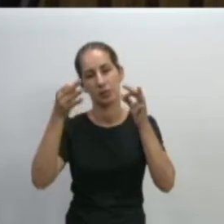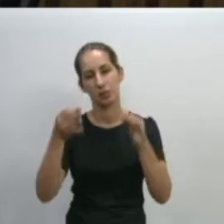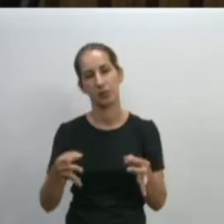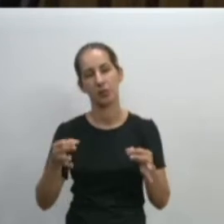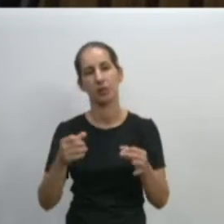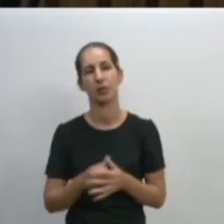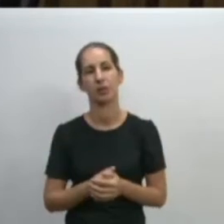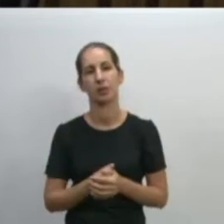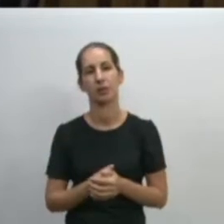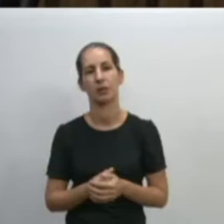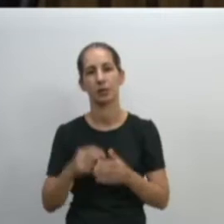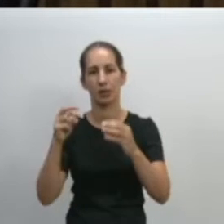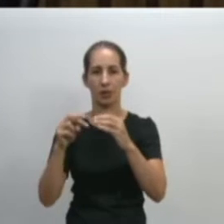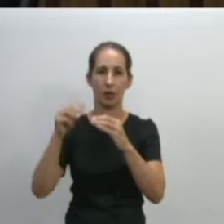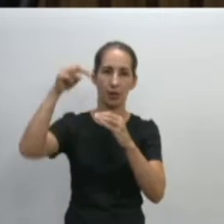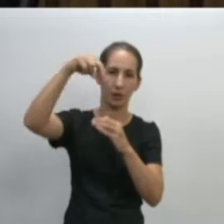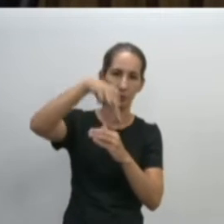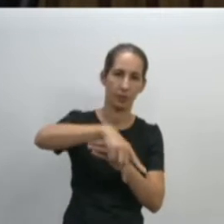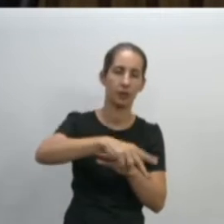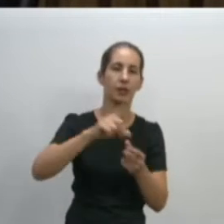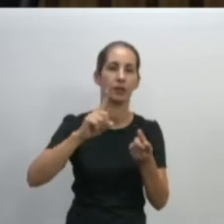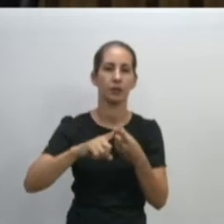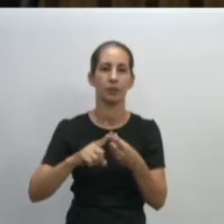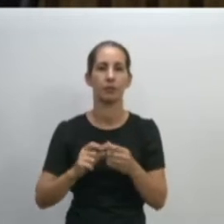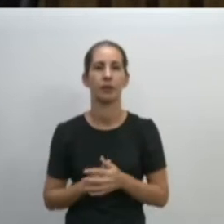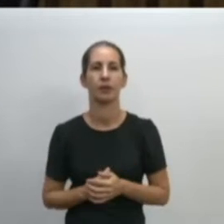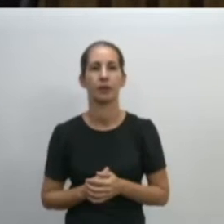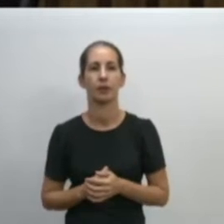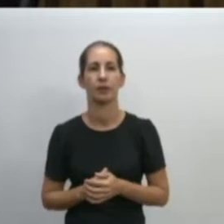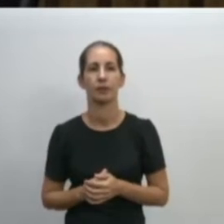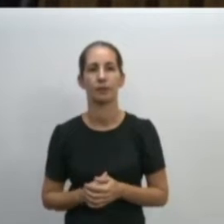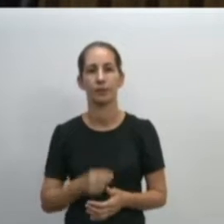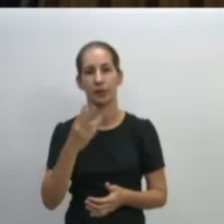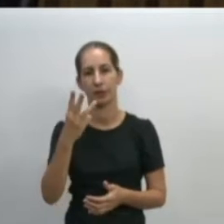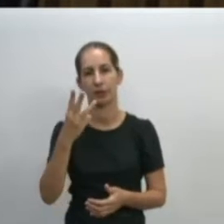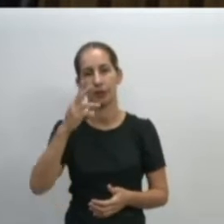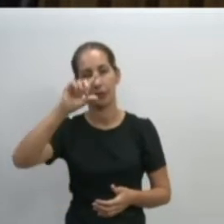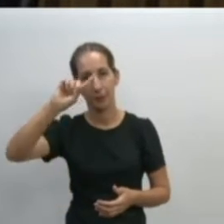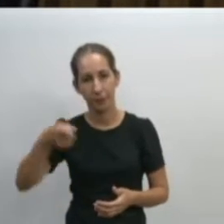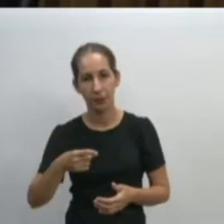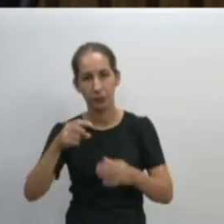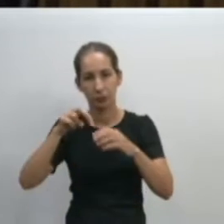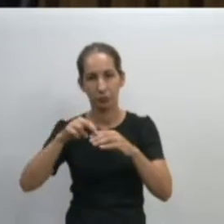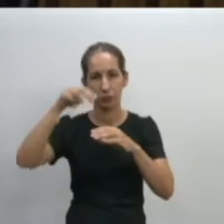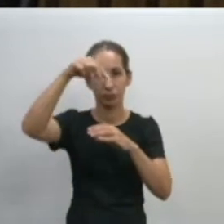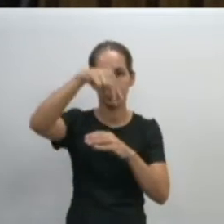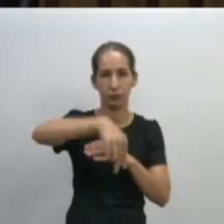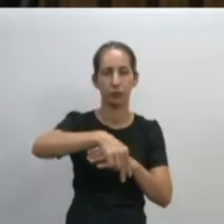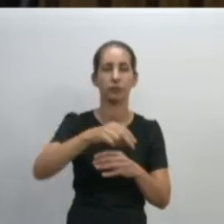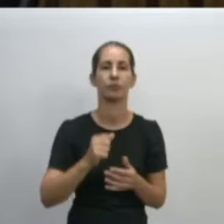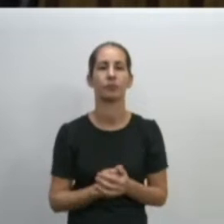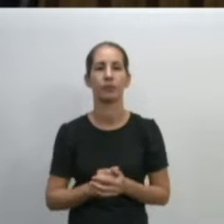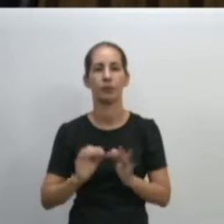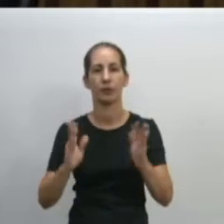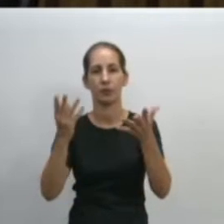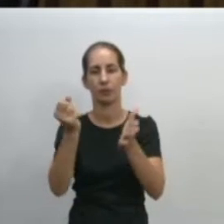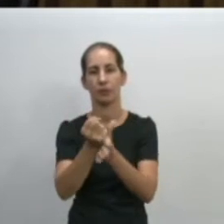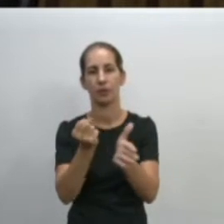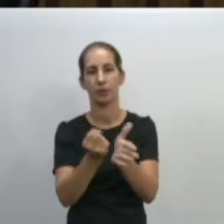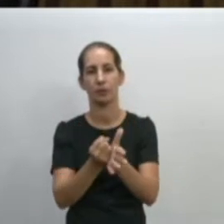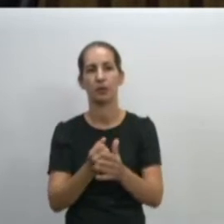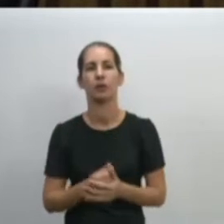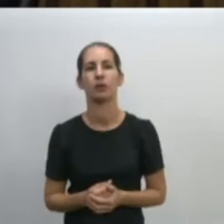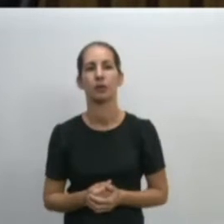nas exibições acrobáticas. Também é paraquedista com mais de 3 mil saltos. Foi condecorado com o título de